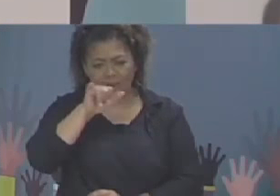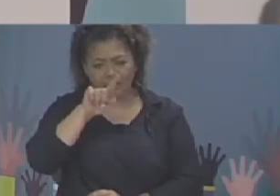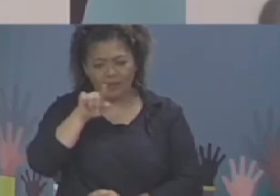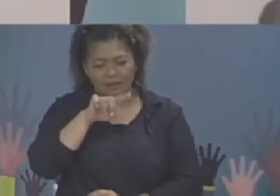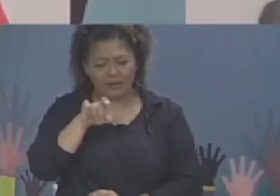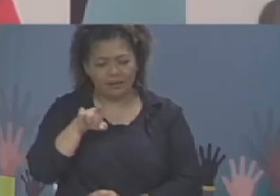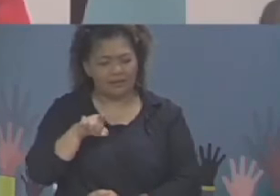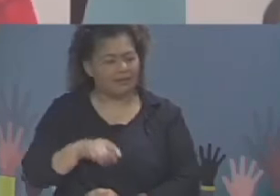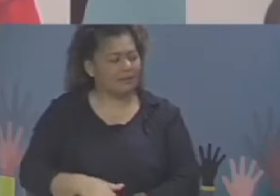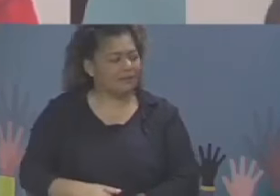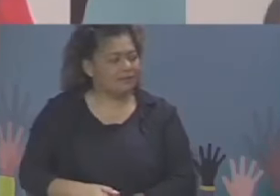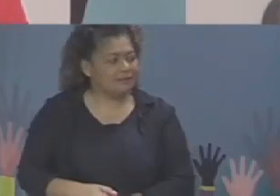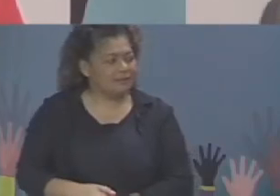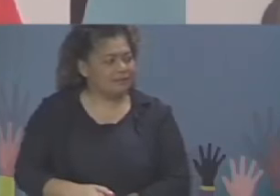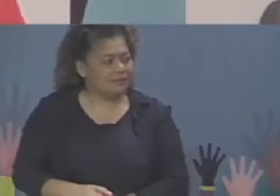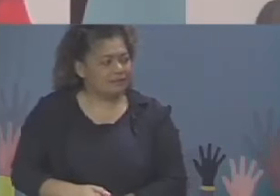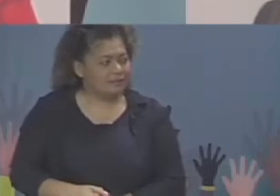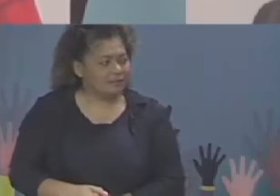Oliveira.